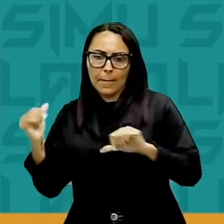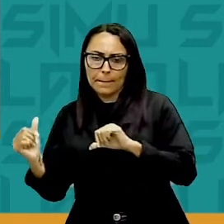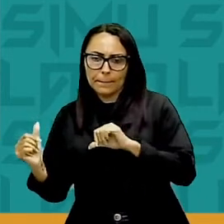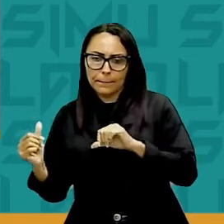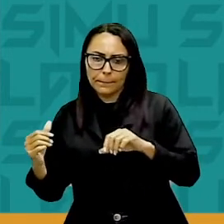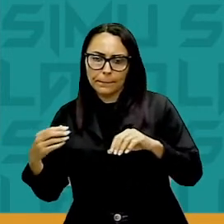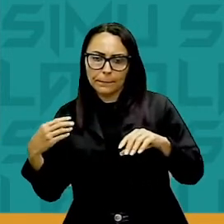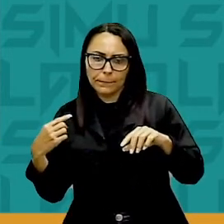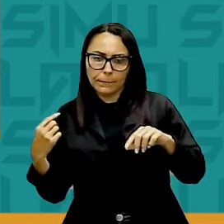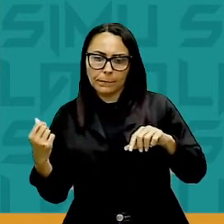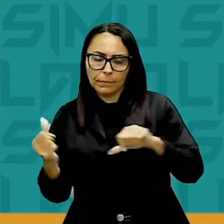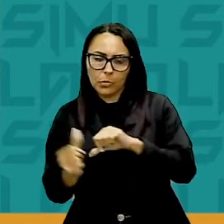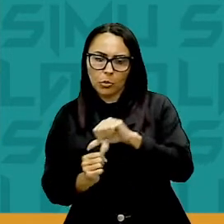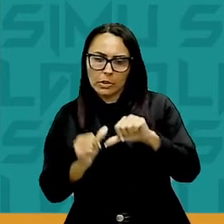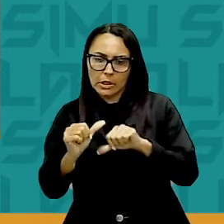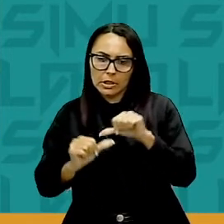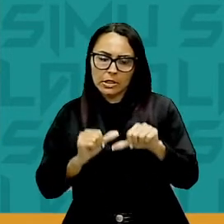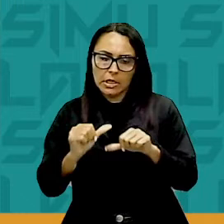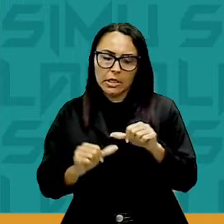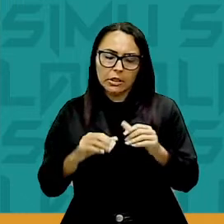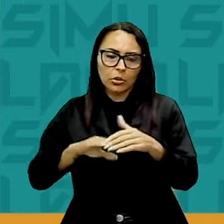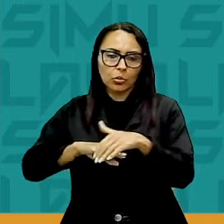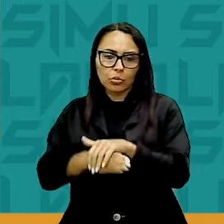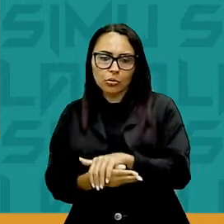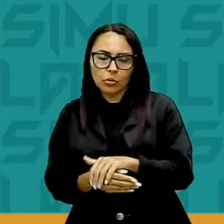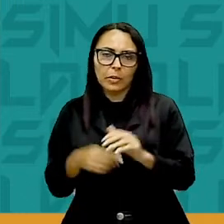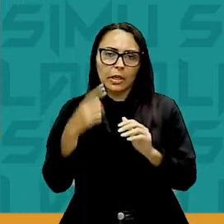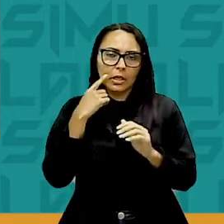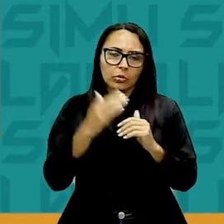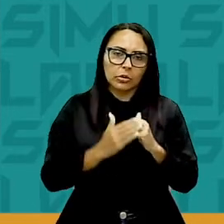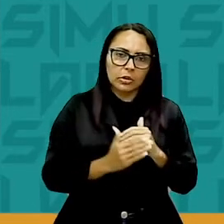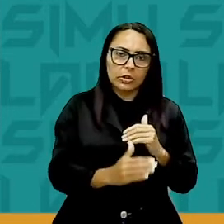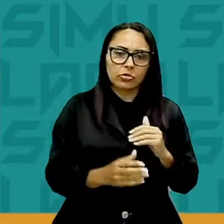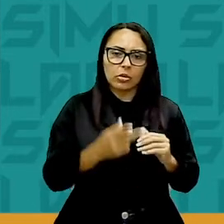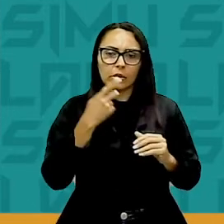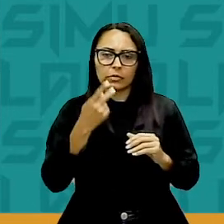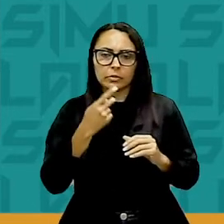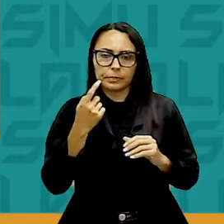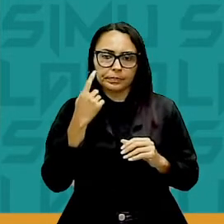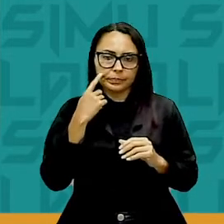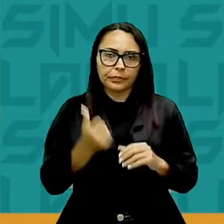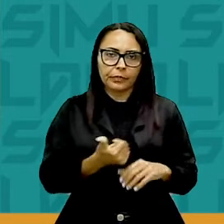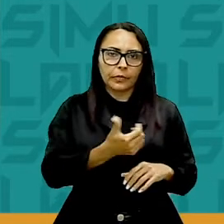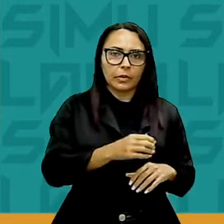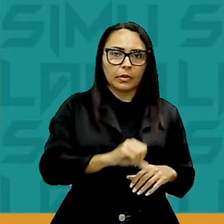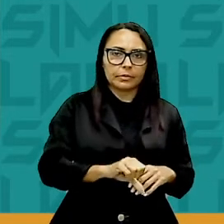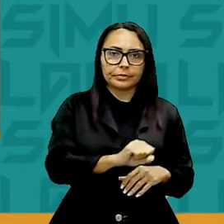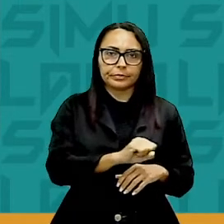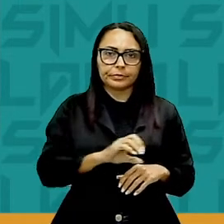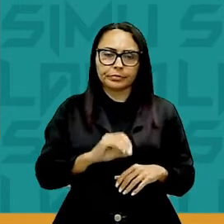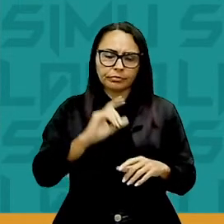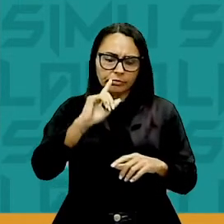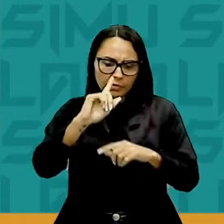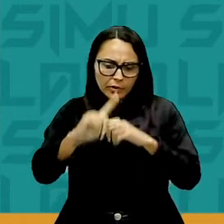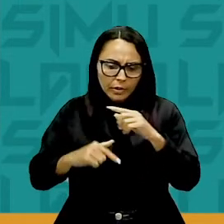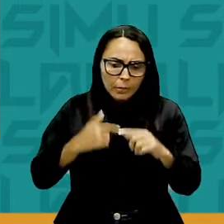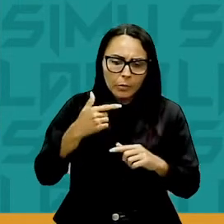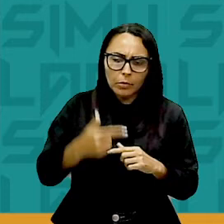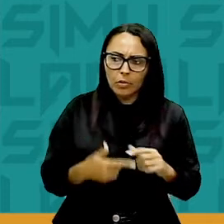modificação de costumes. Veja que no início ela fala sobre quando ela estava em 1980 e